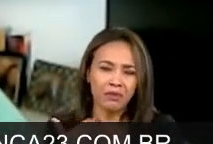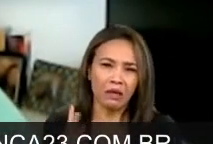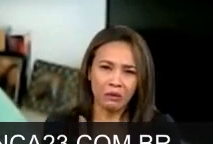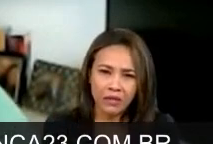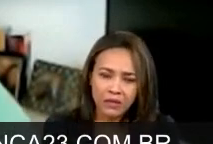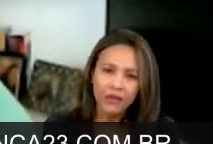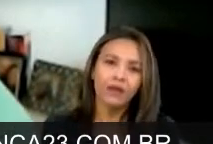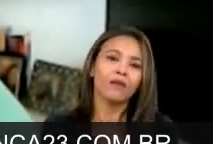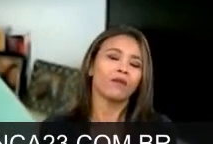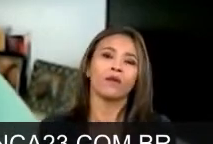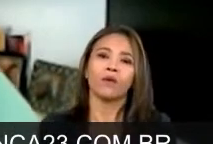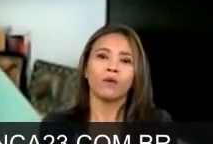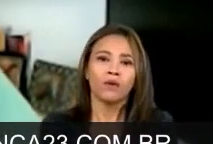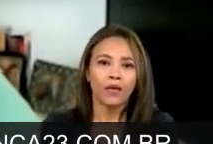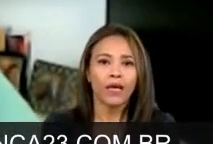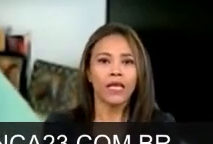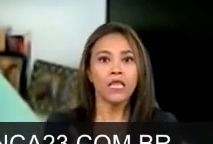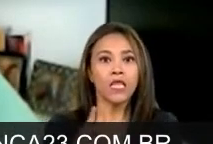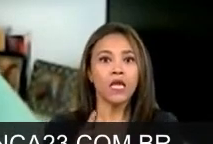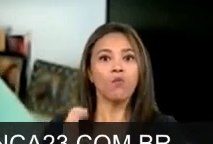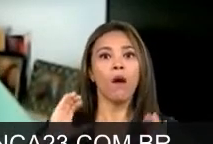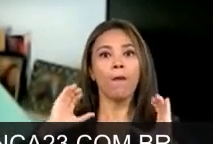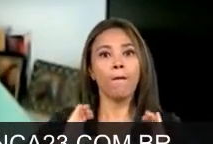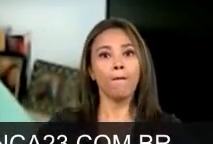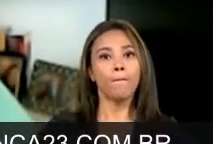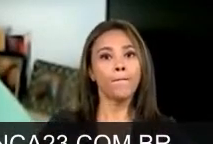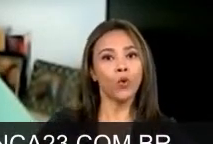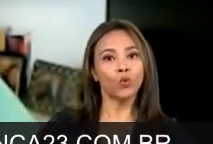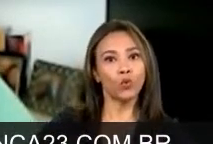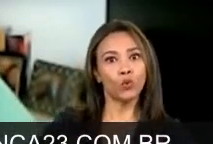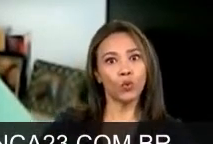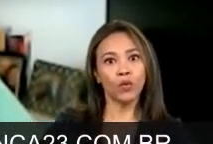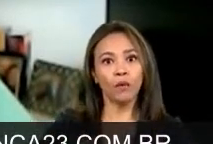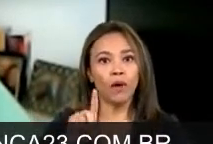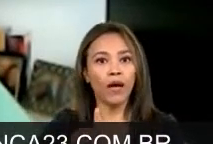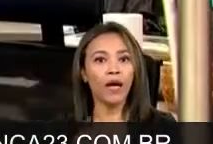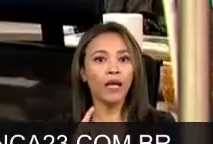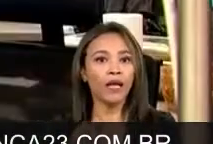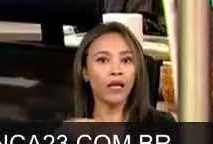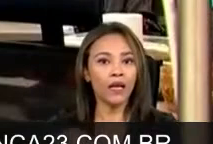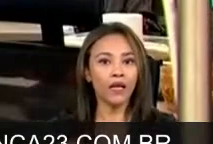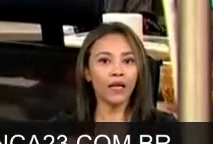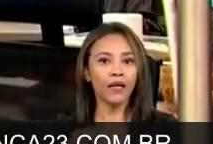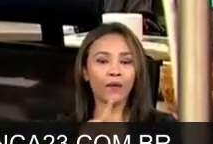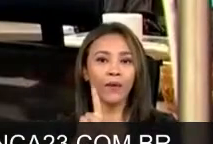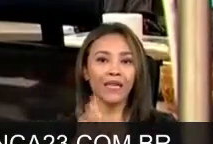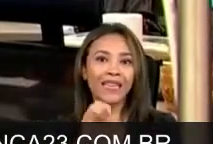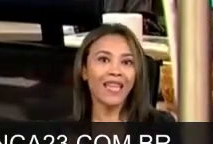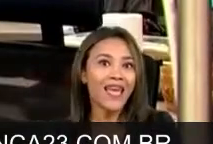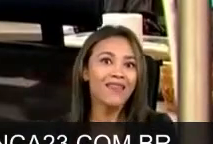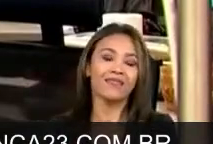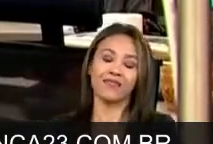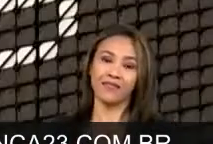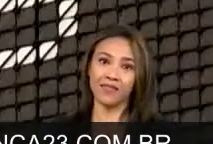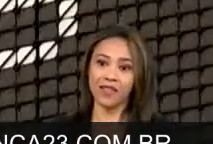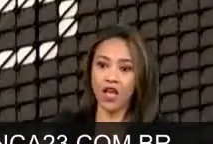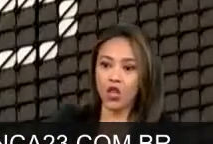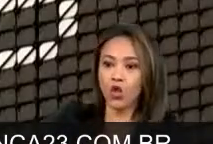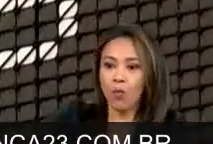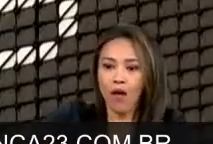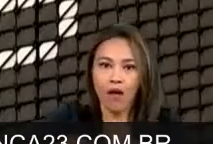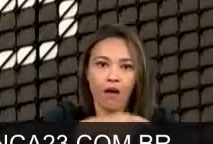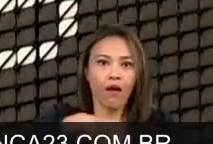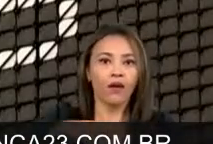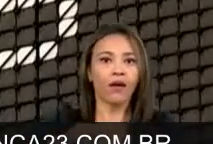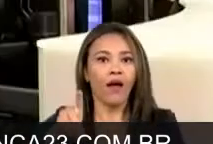tomam a postura de oferecer liquidez quase que infinita para os mercados, justamente para evitar que